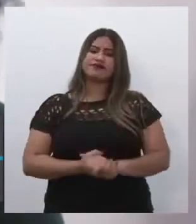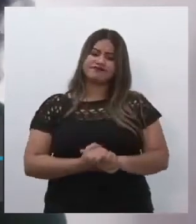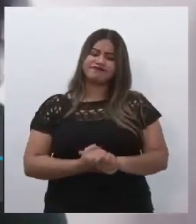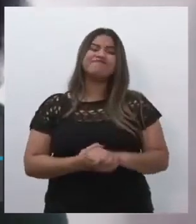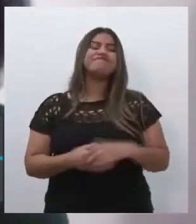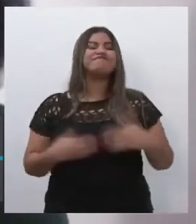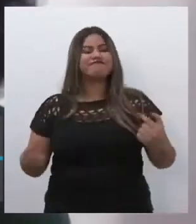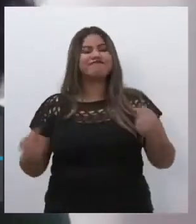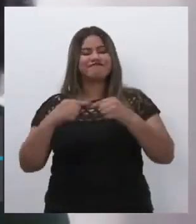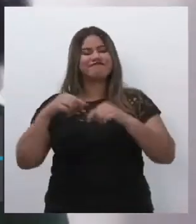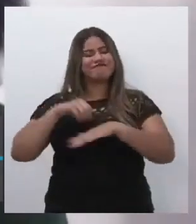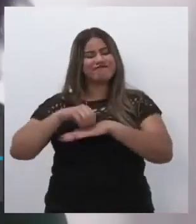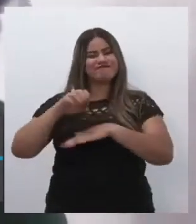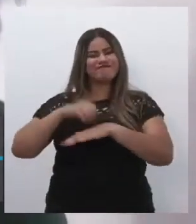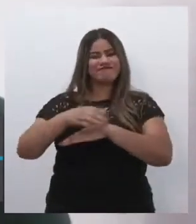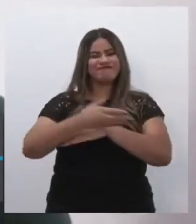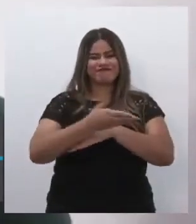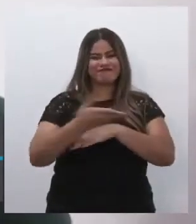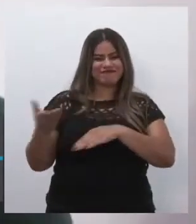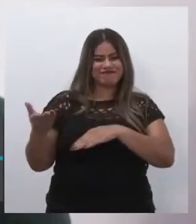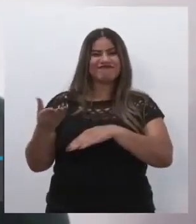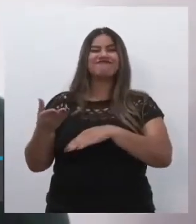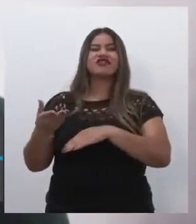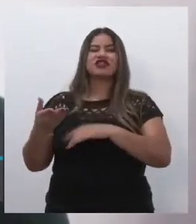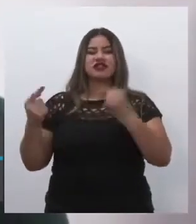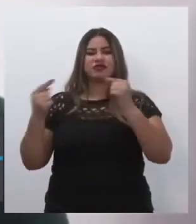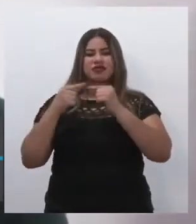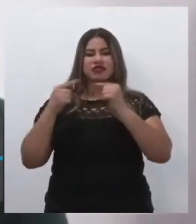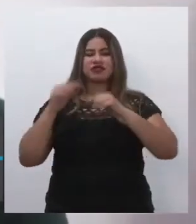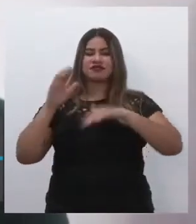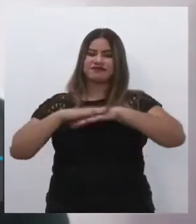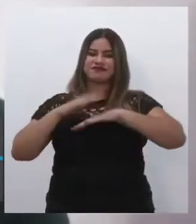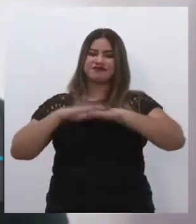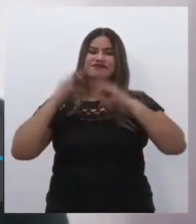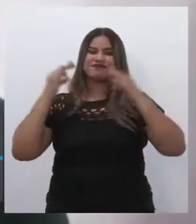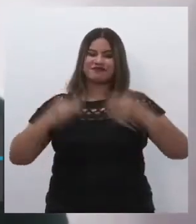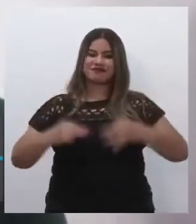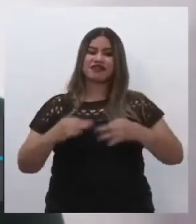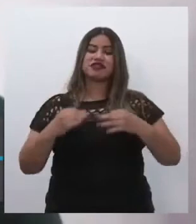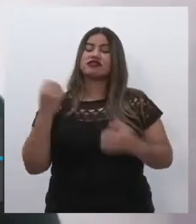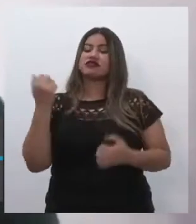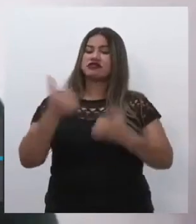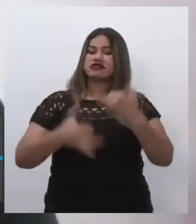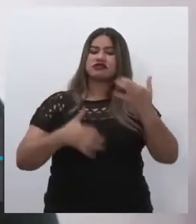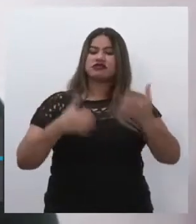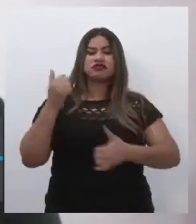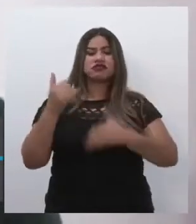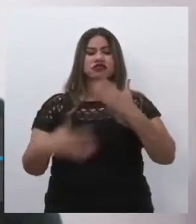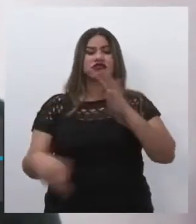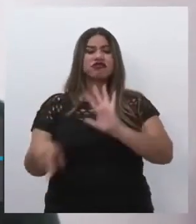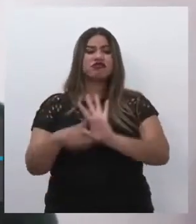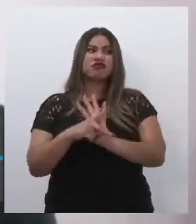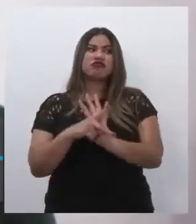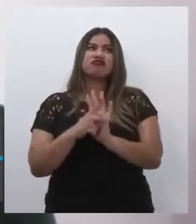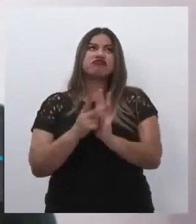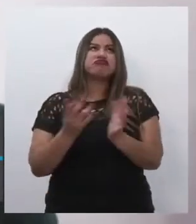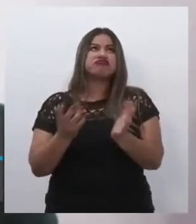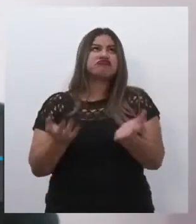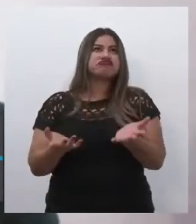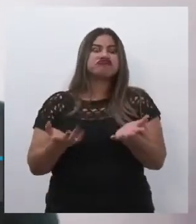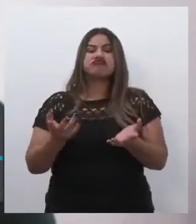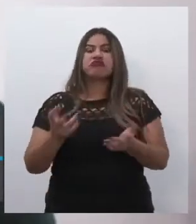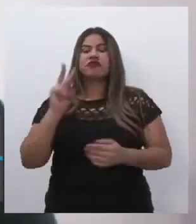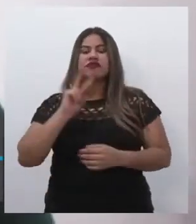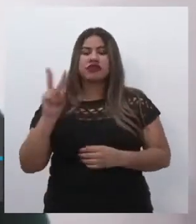nossa sugestão com esse trabalho, falar um pouquinho sobre a quantidade de